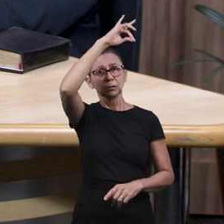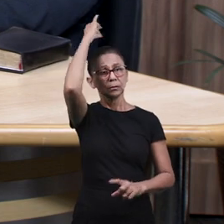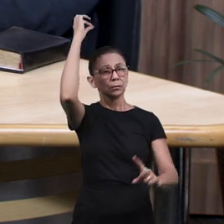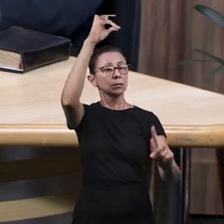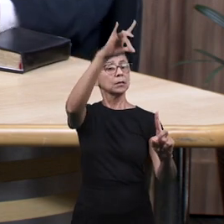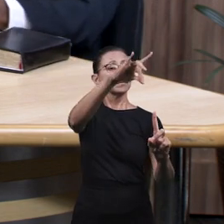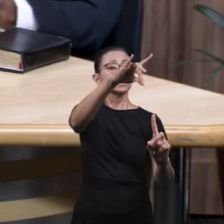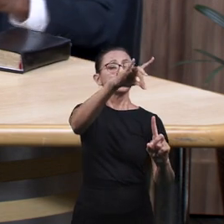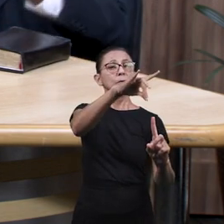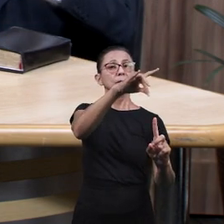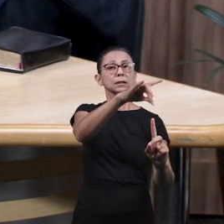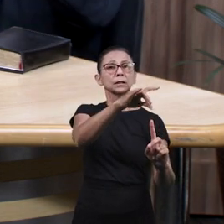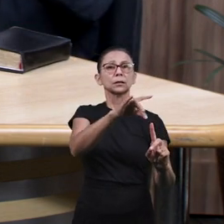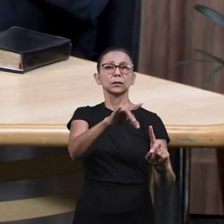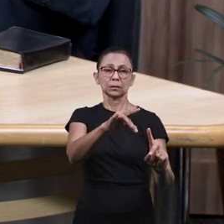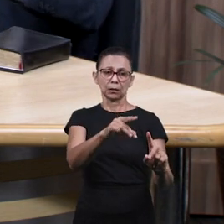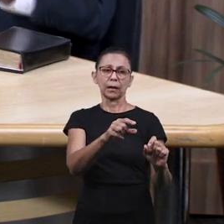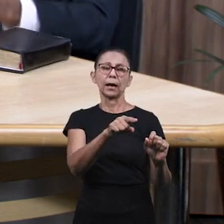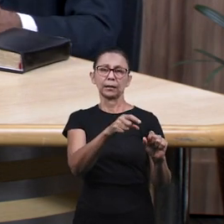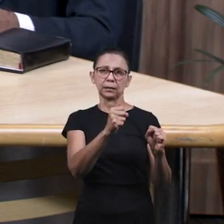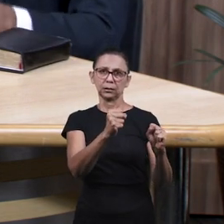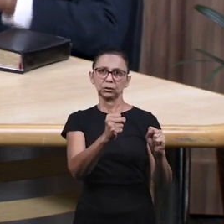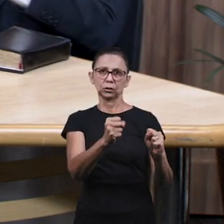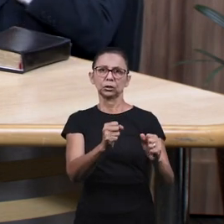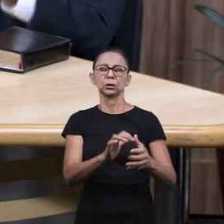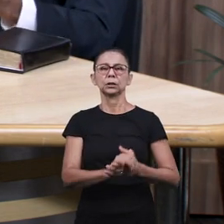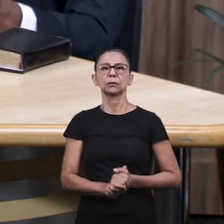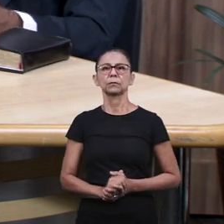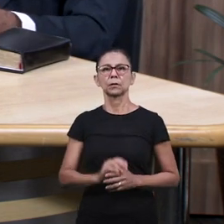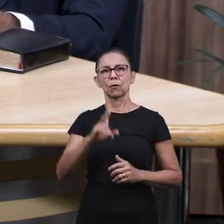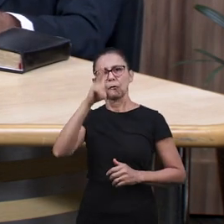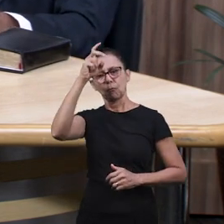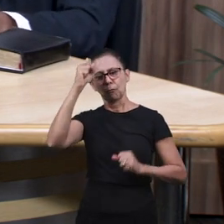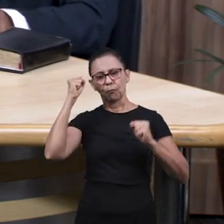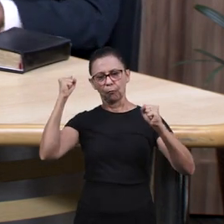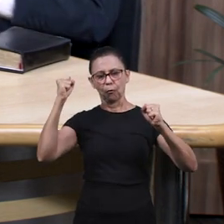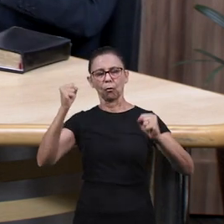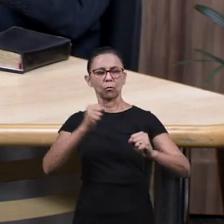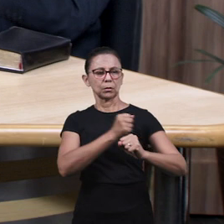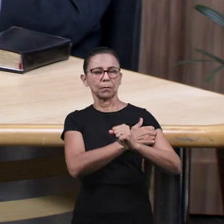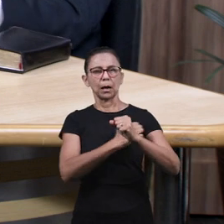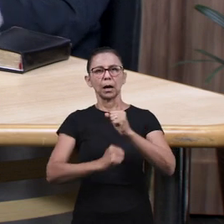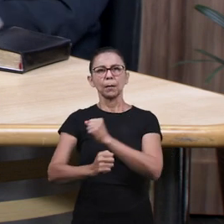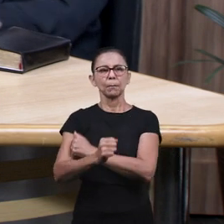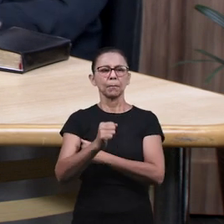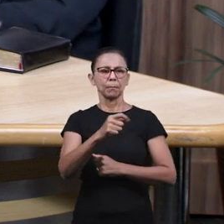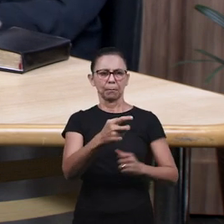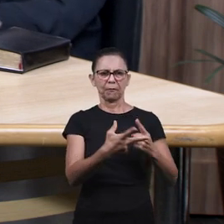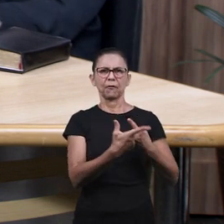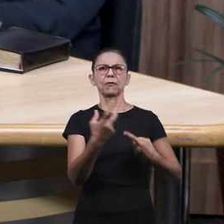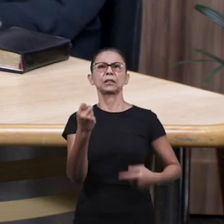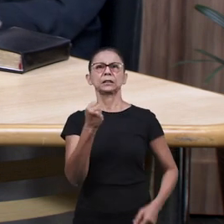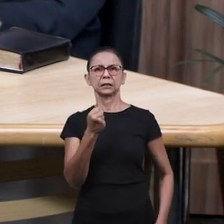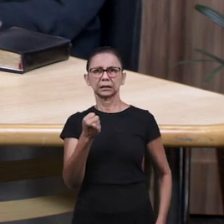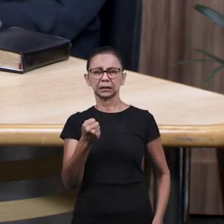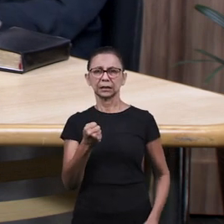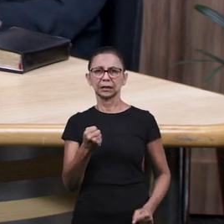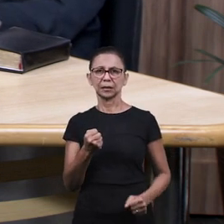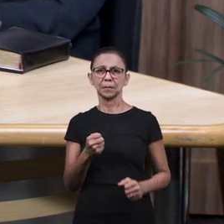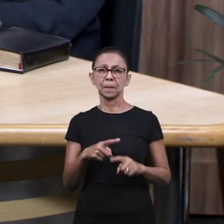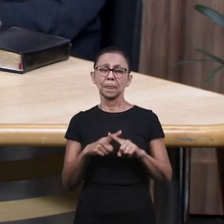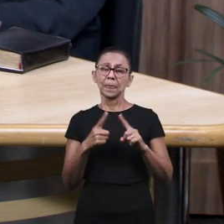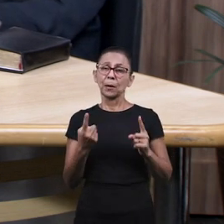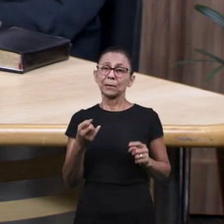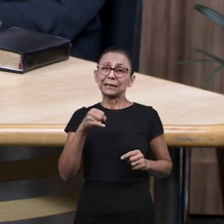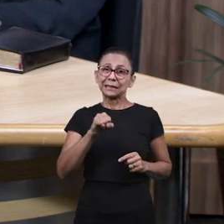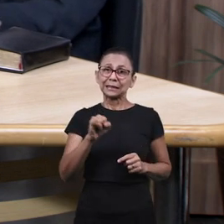vangloriar de alguma coisa, como Sansão. Ele acha que ele ainda tem força, ele acha que ele ainda tem poder, ele acha que ele ainda pode vencer, mas ele não sabe